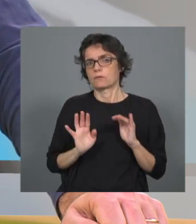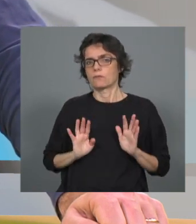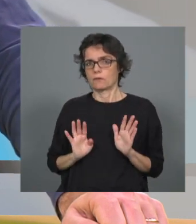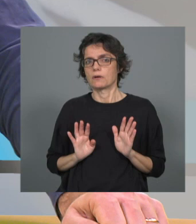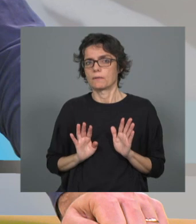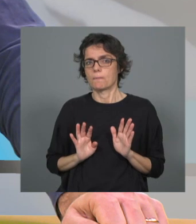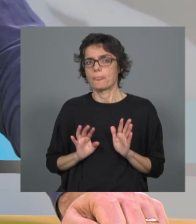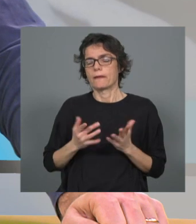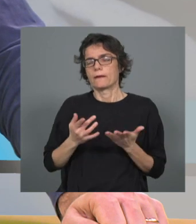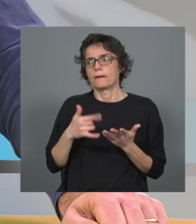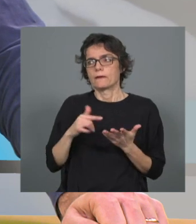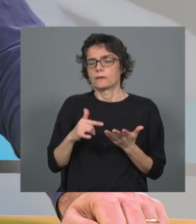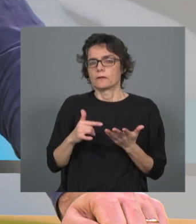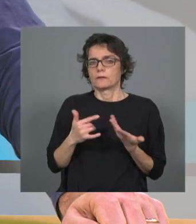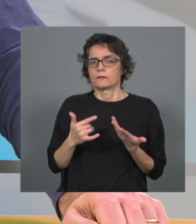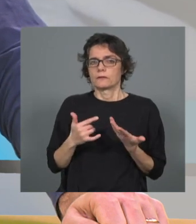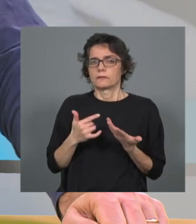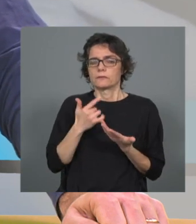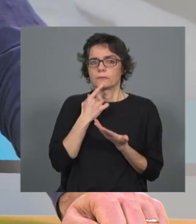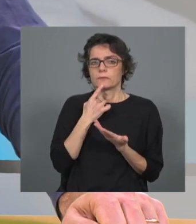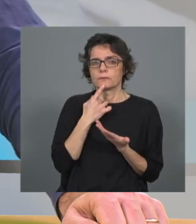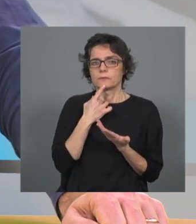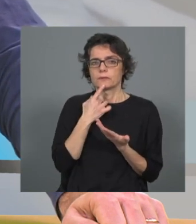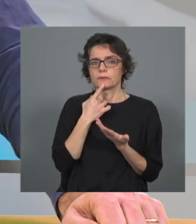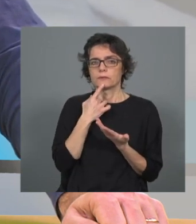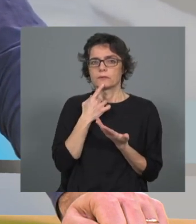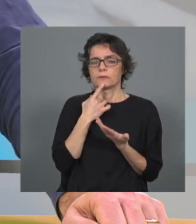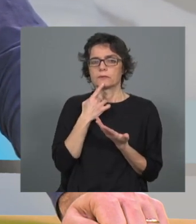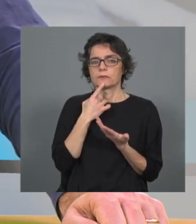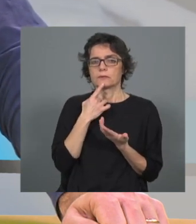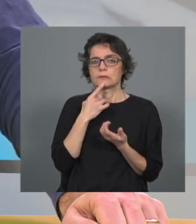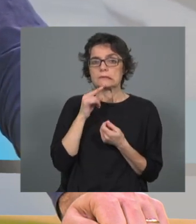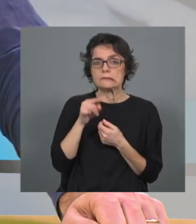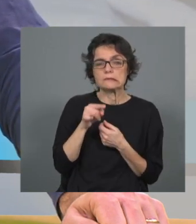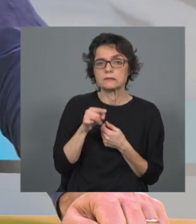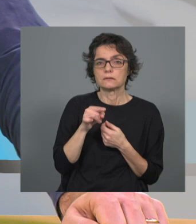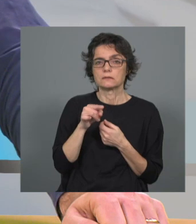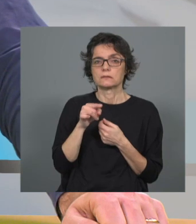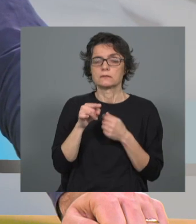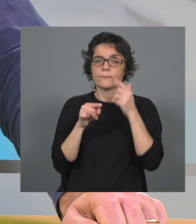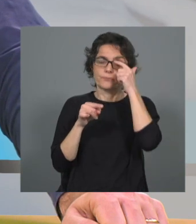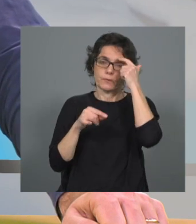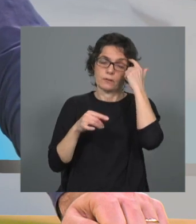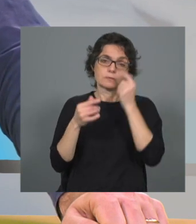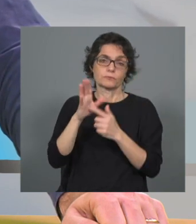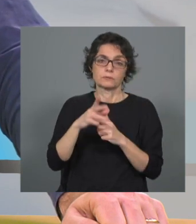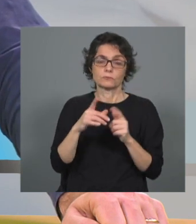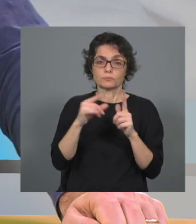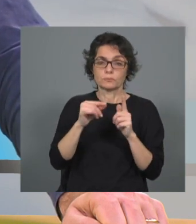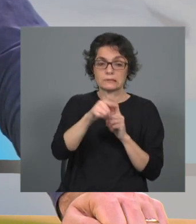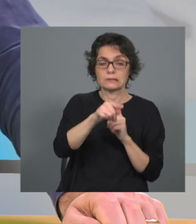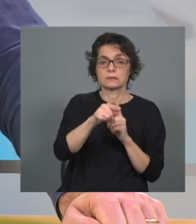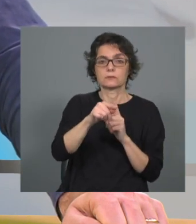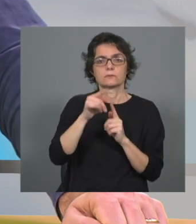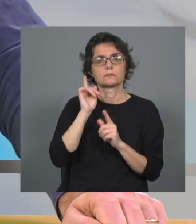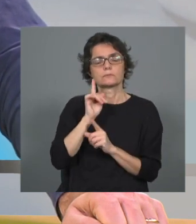uma lição de humildade para percebermos que estes pequenos confinamentos que nos obrigam a procurar outras formas mais criativas, se calhar, de